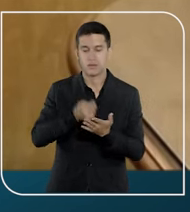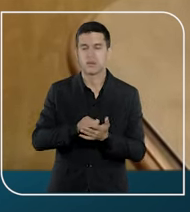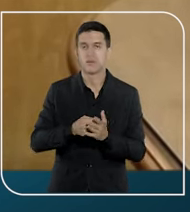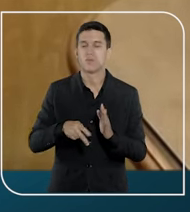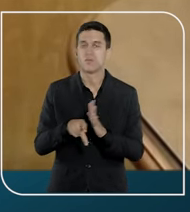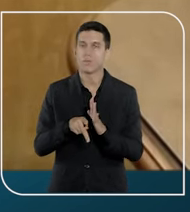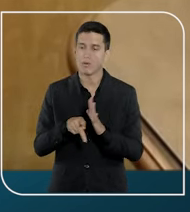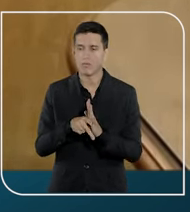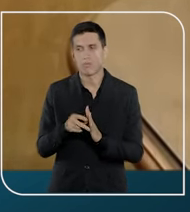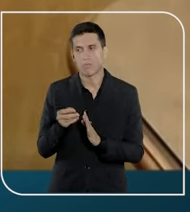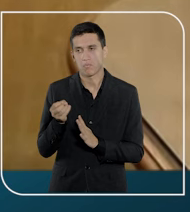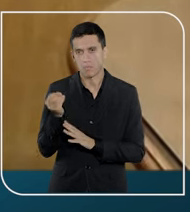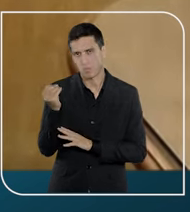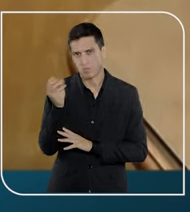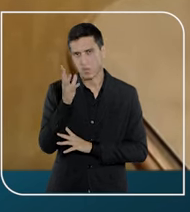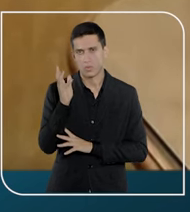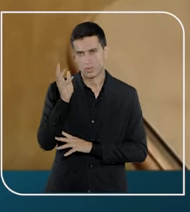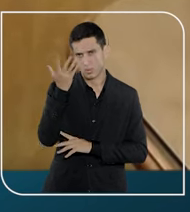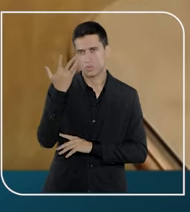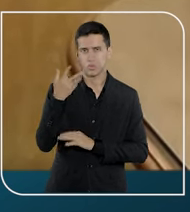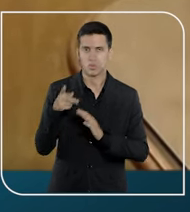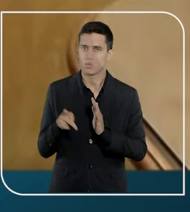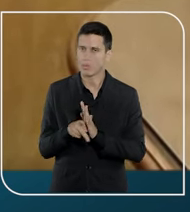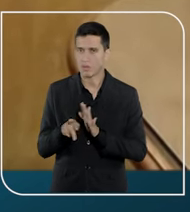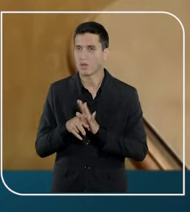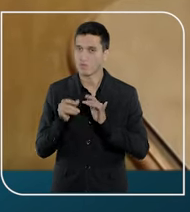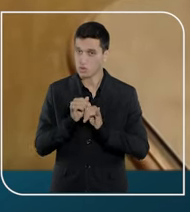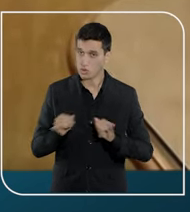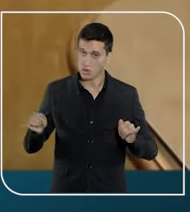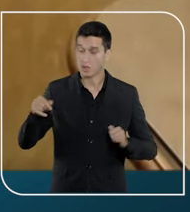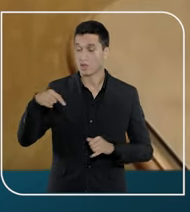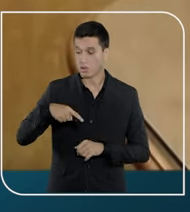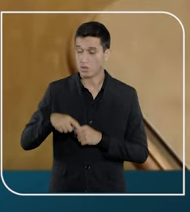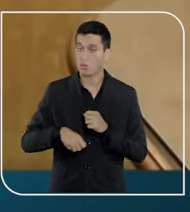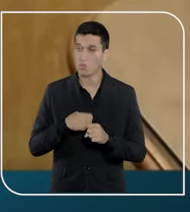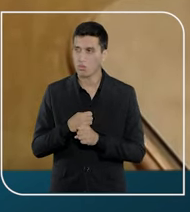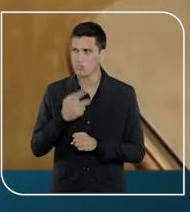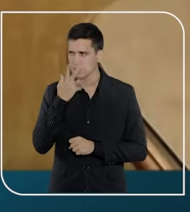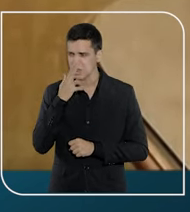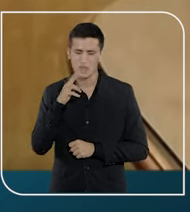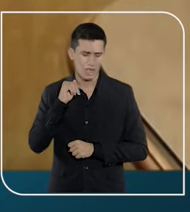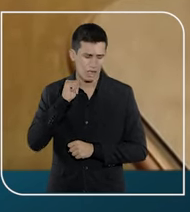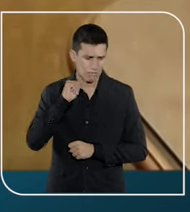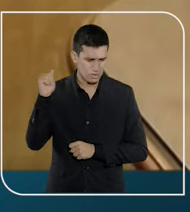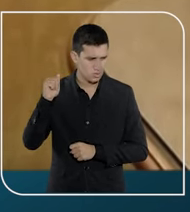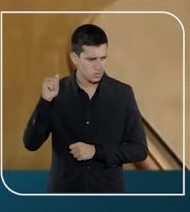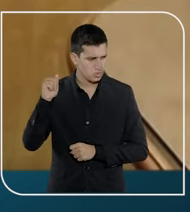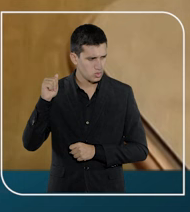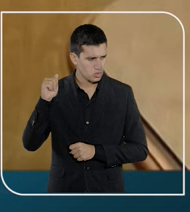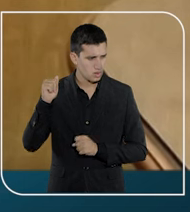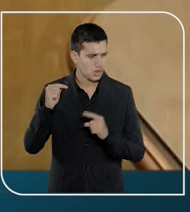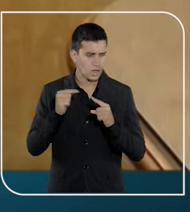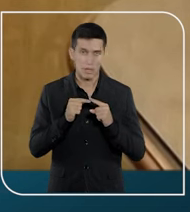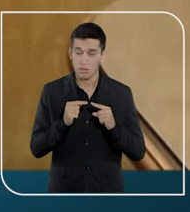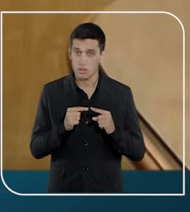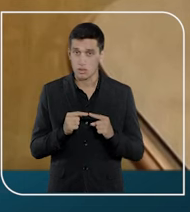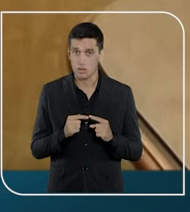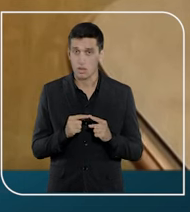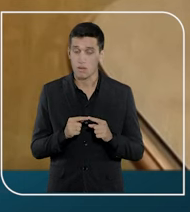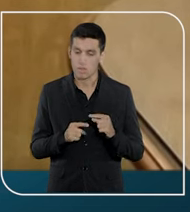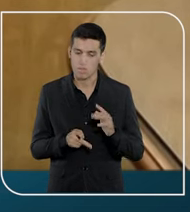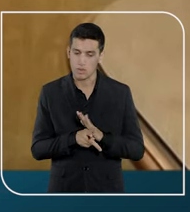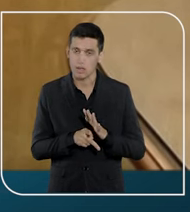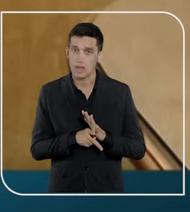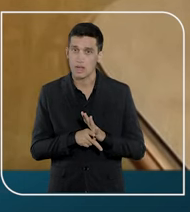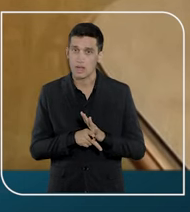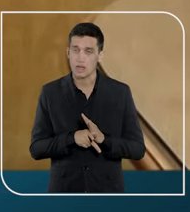recente que foi proferida esse ano, acho que foi em abril desse ano, com relação à limitação